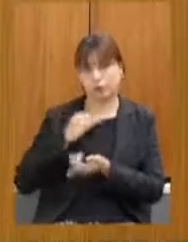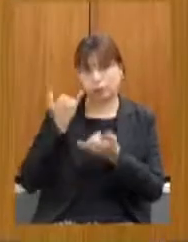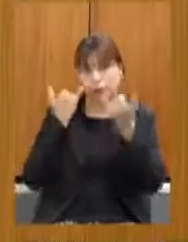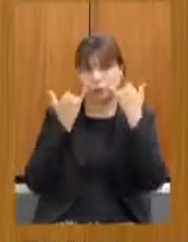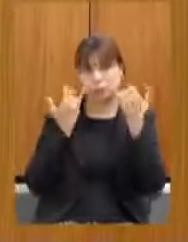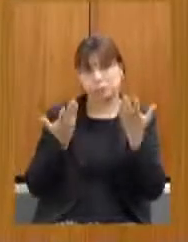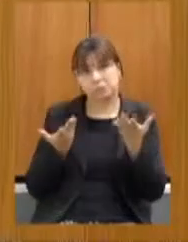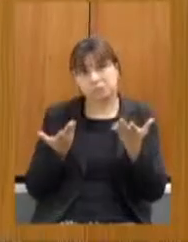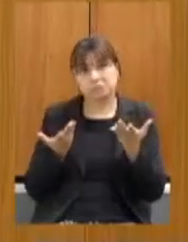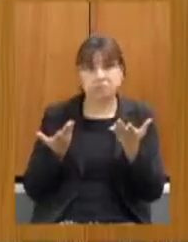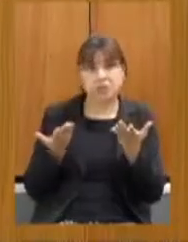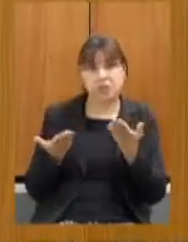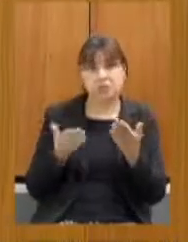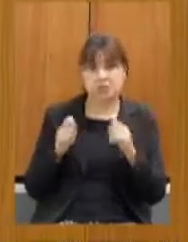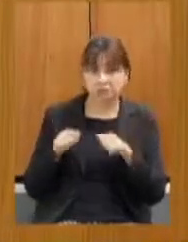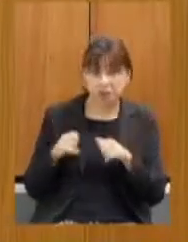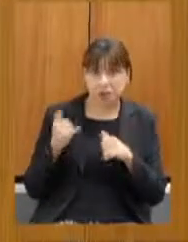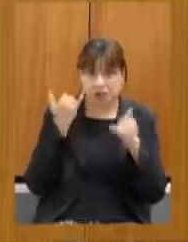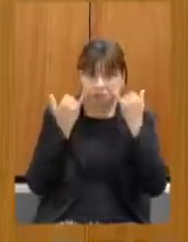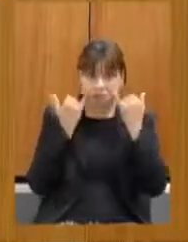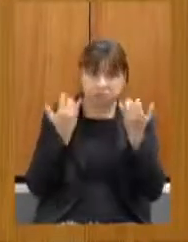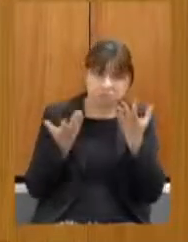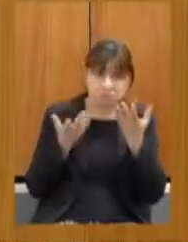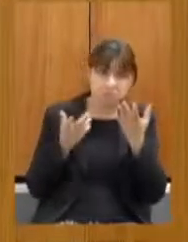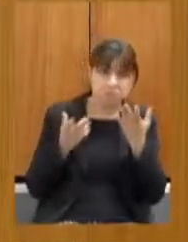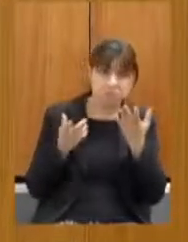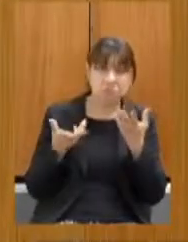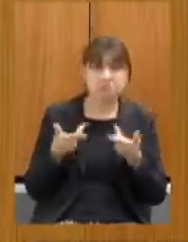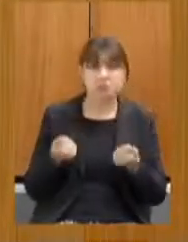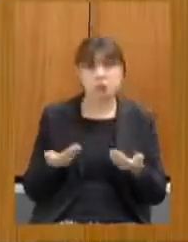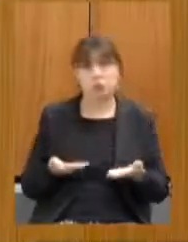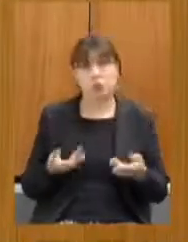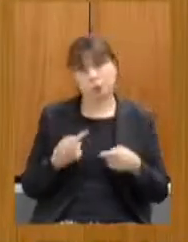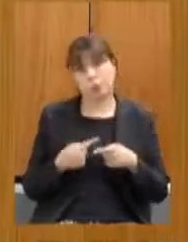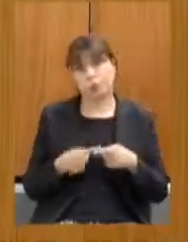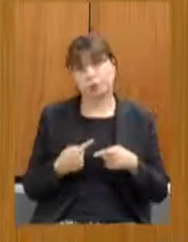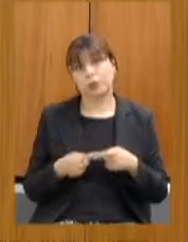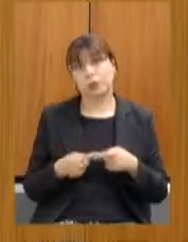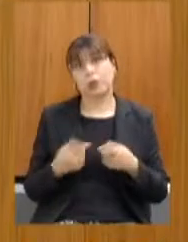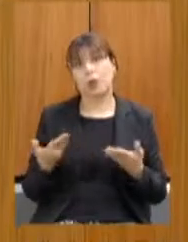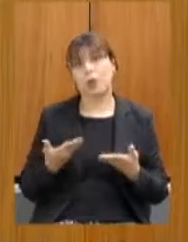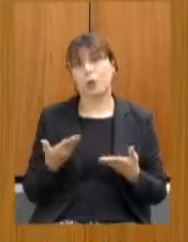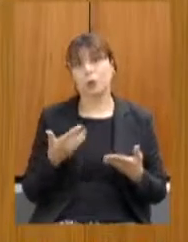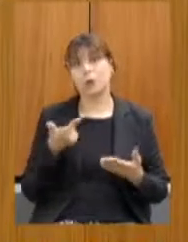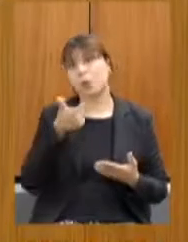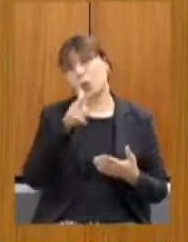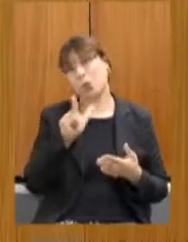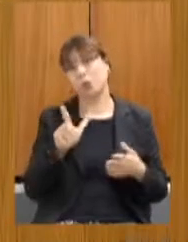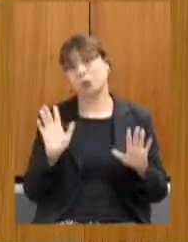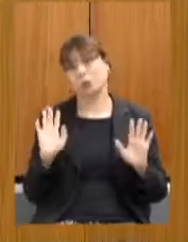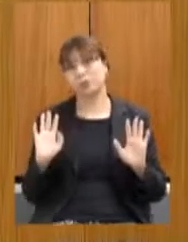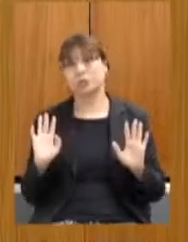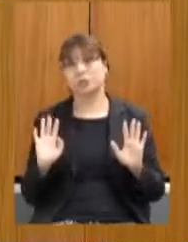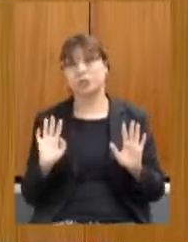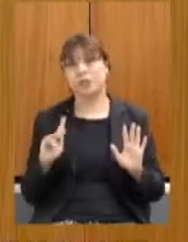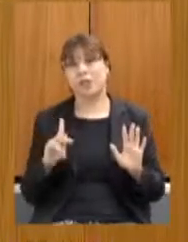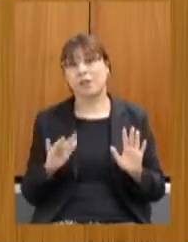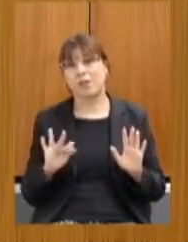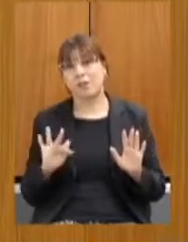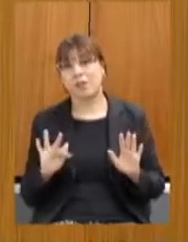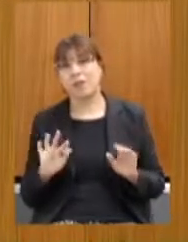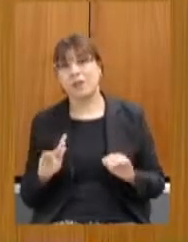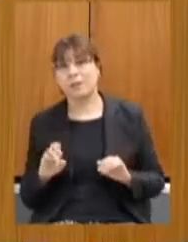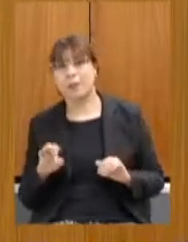teria condições de nos informar com precisão nessa reunião por estar a feito mais a fhemig mas eu